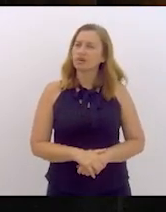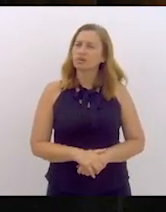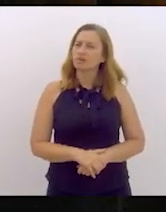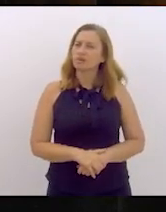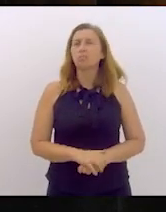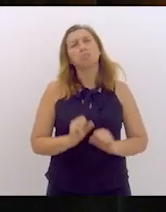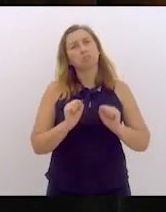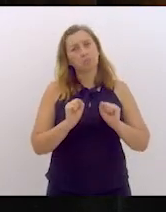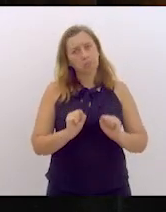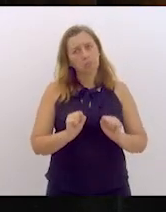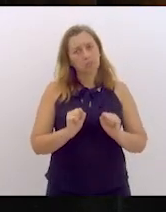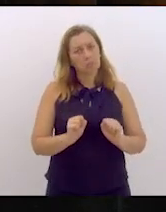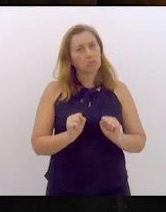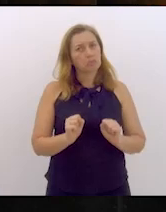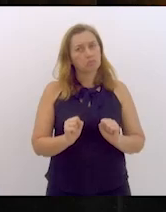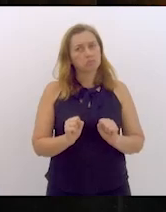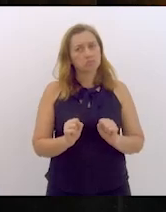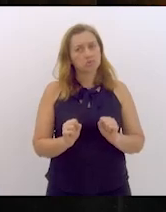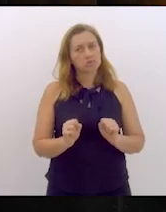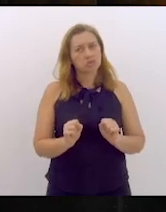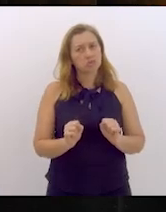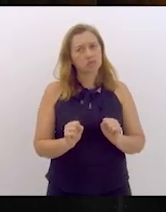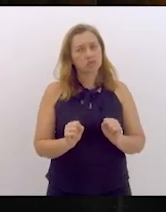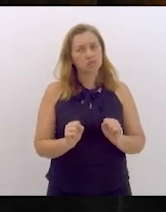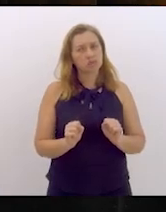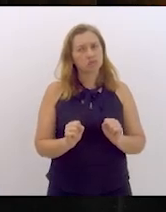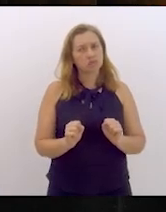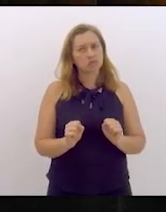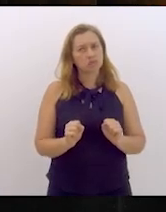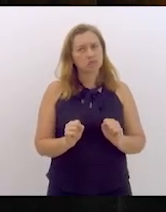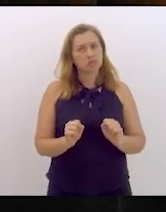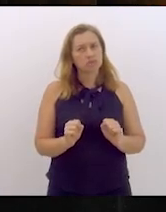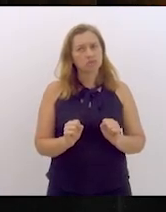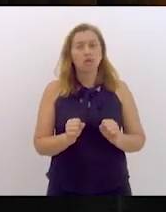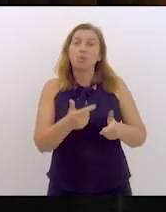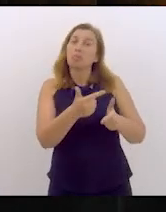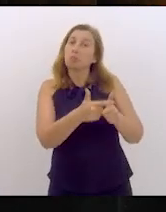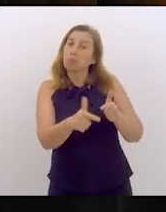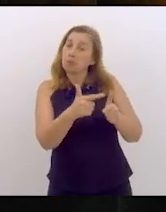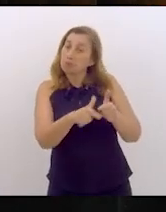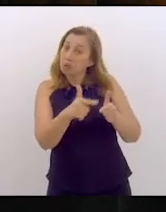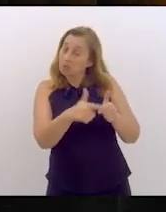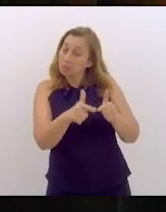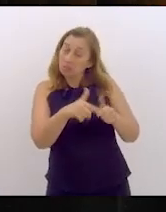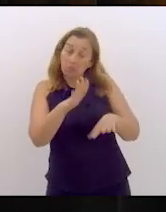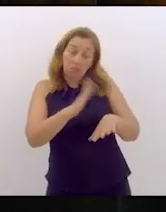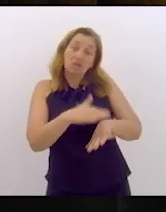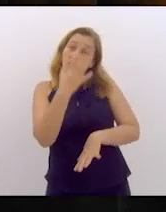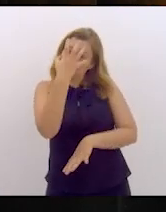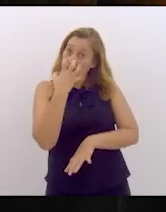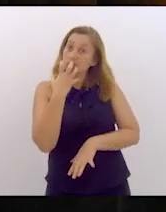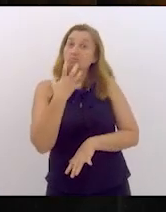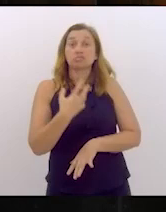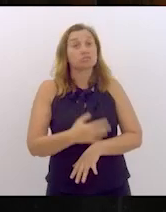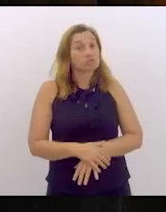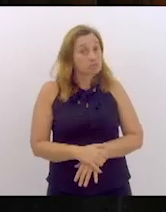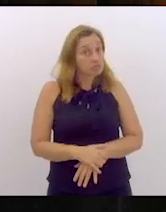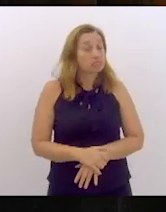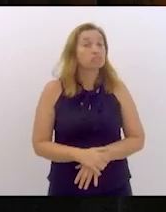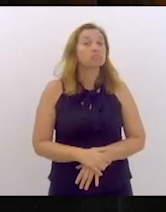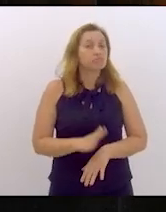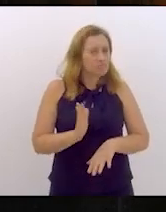questão poderia ser cogitado até em problemas muito mais sérios